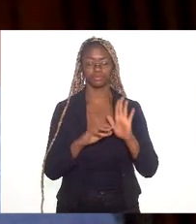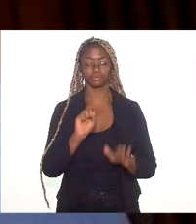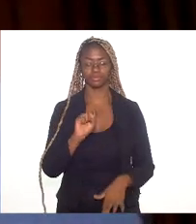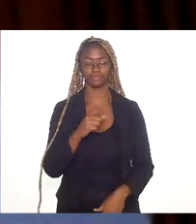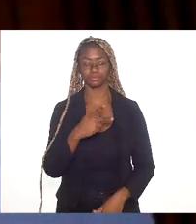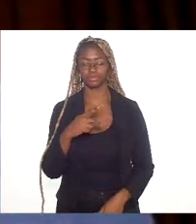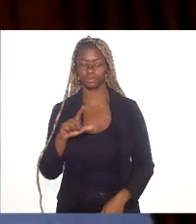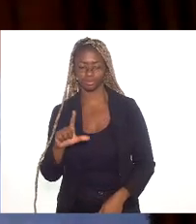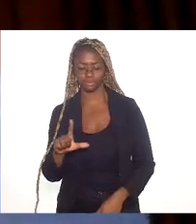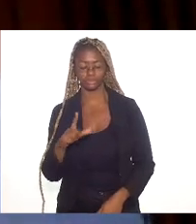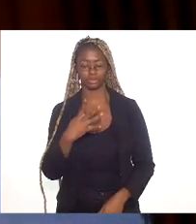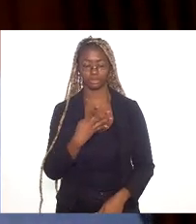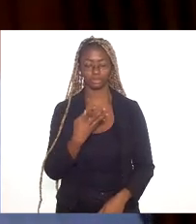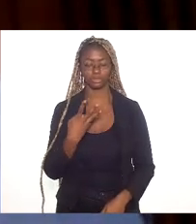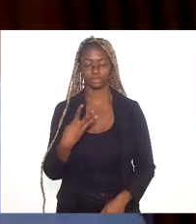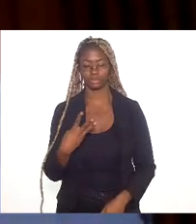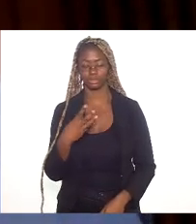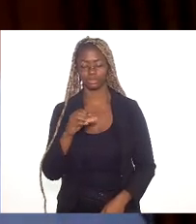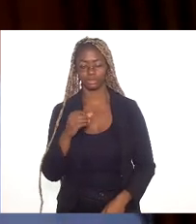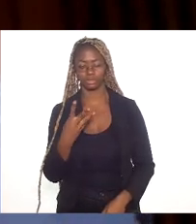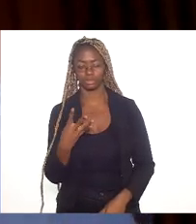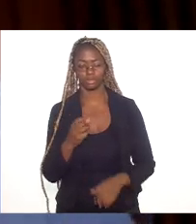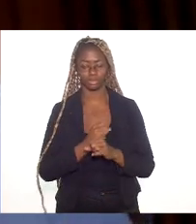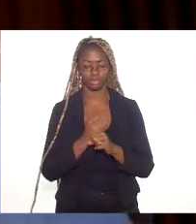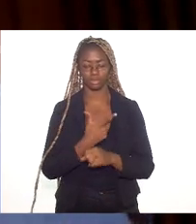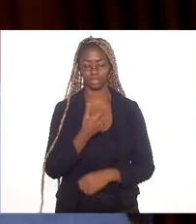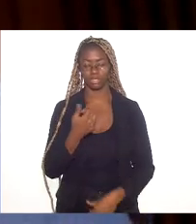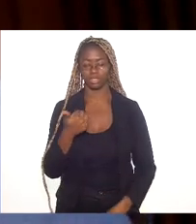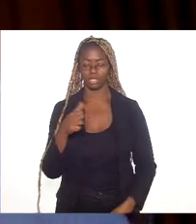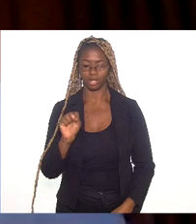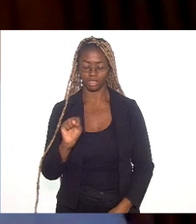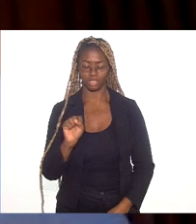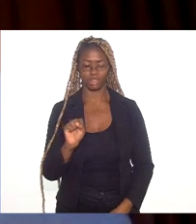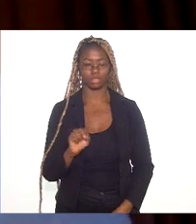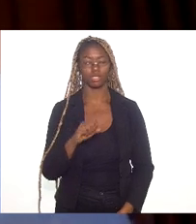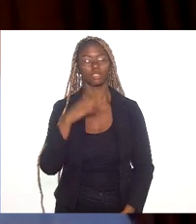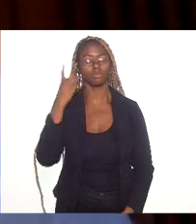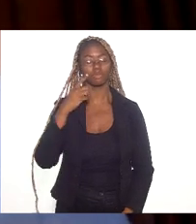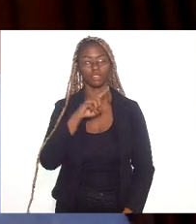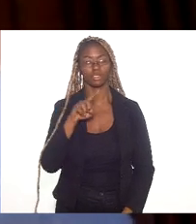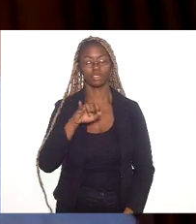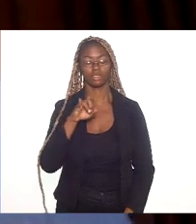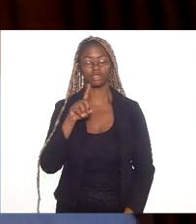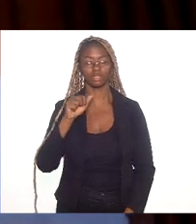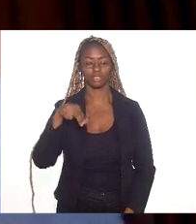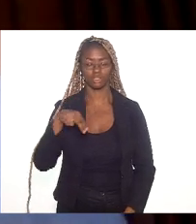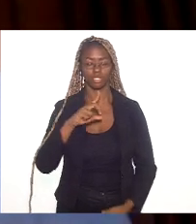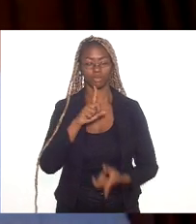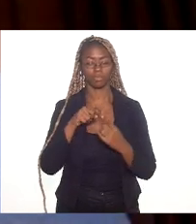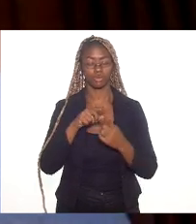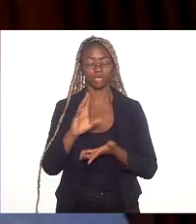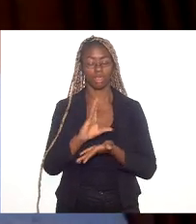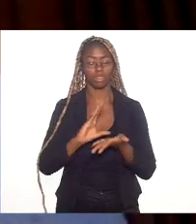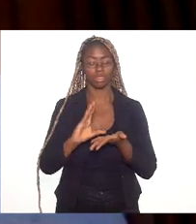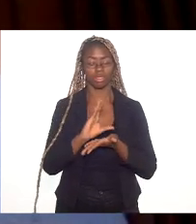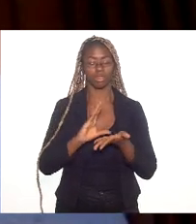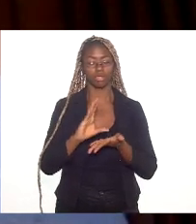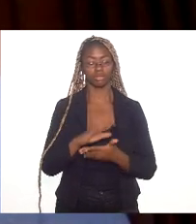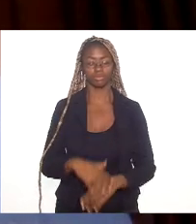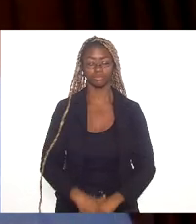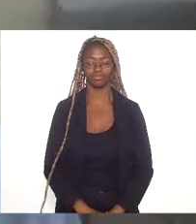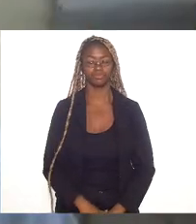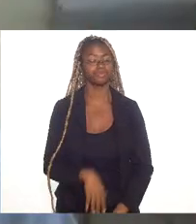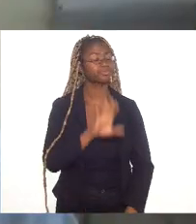lei 4304, de 2018, autoria da deputada Zeidan Lula. Parecer pela constitucionalidade.